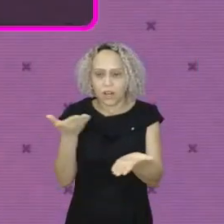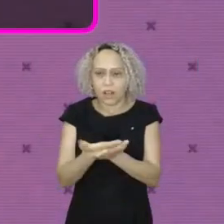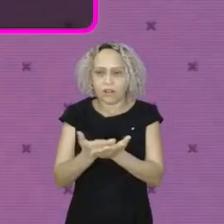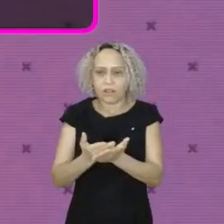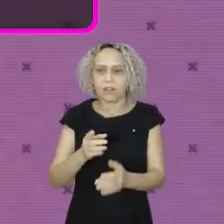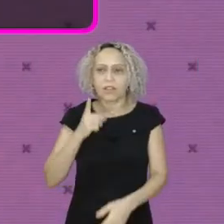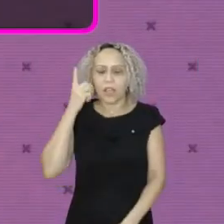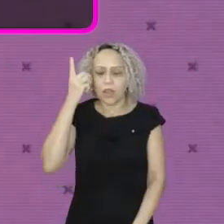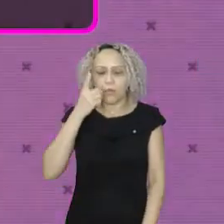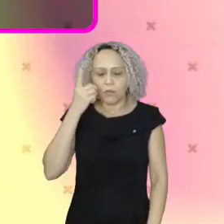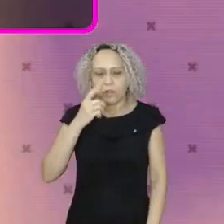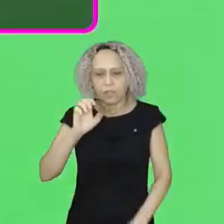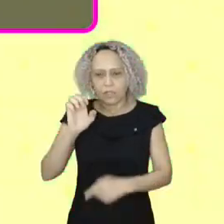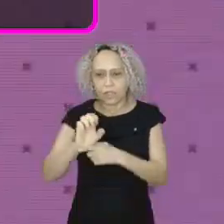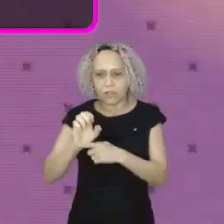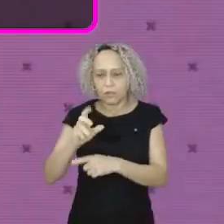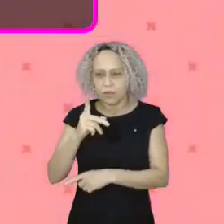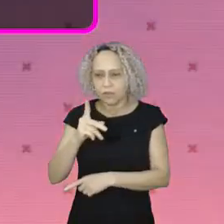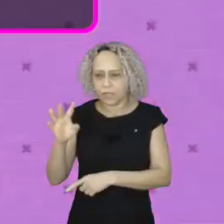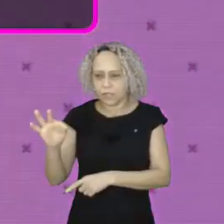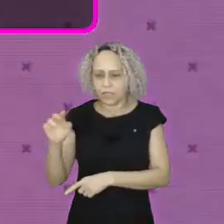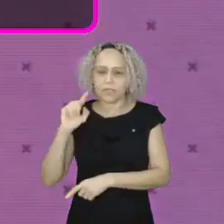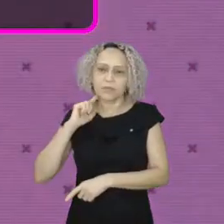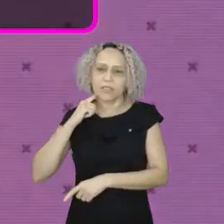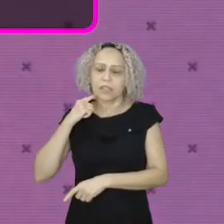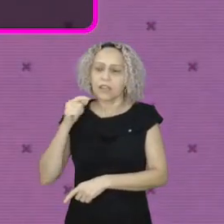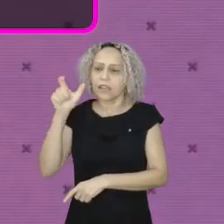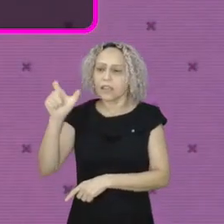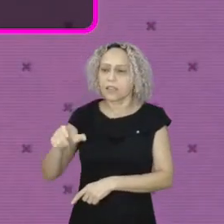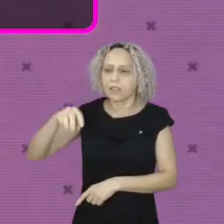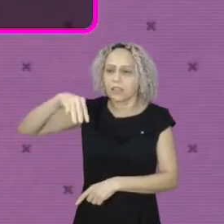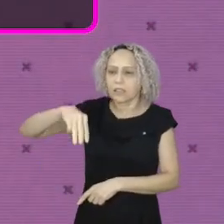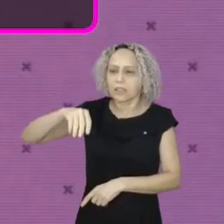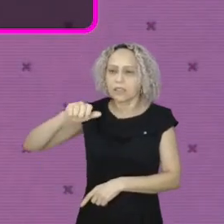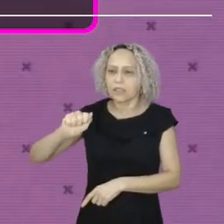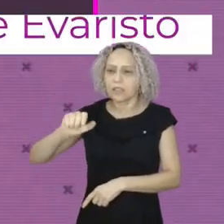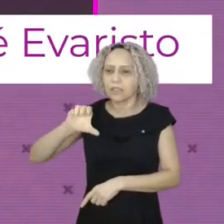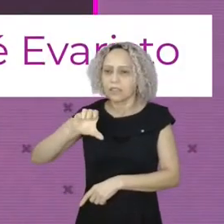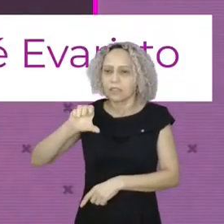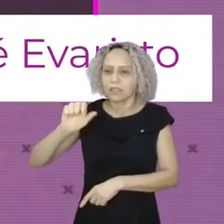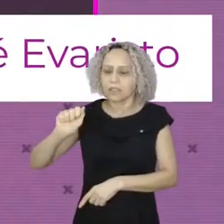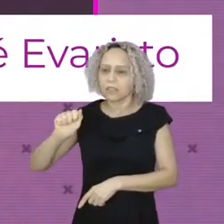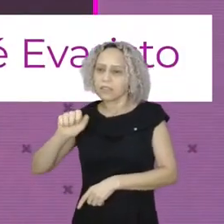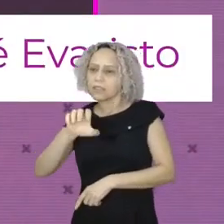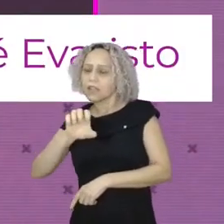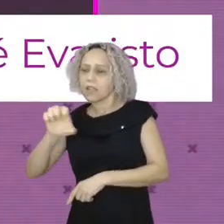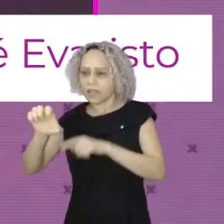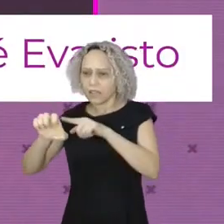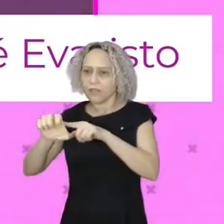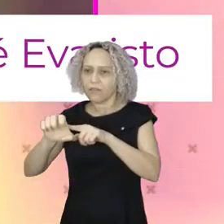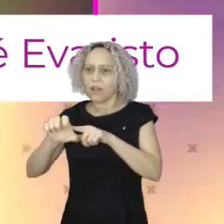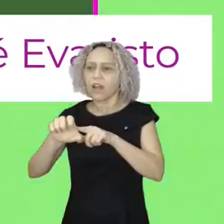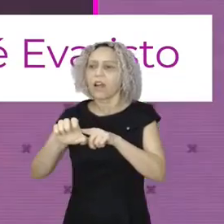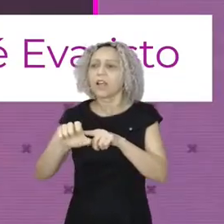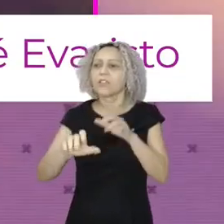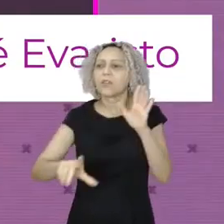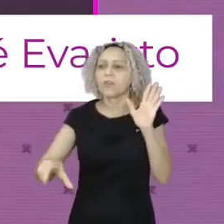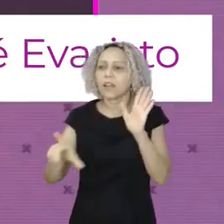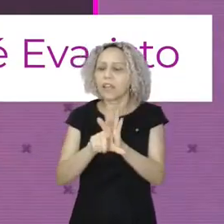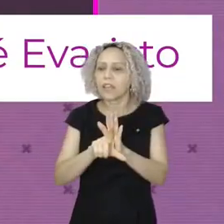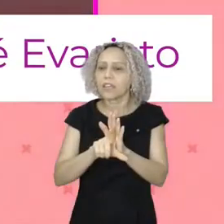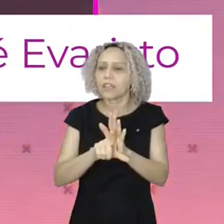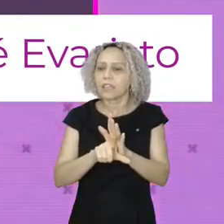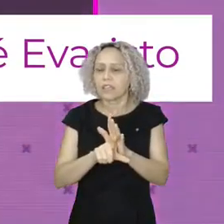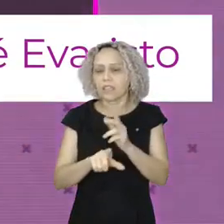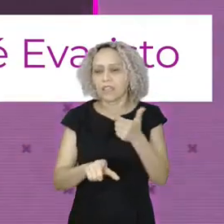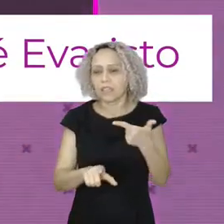deputada estadual pelo PT de Minas Gerais, Macaé Evaristo, falou sobre a lei promulgada em 2003 pelo presidente Lula, que